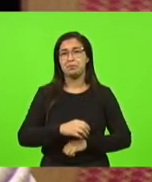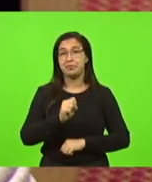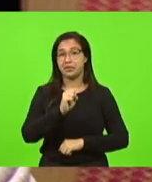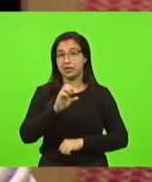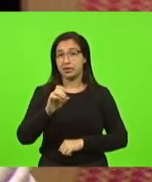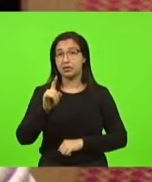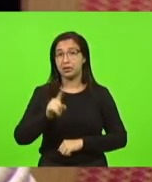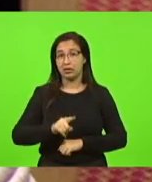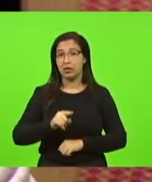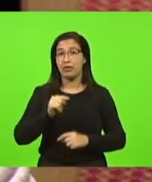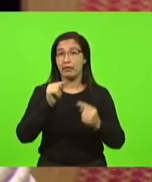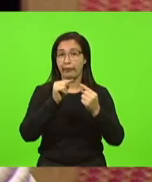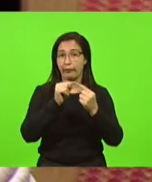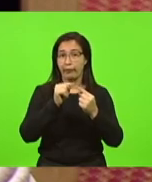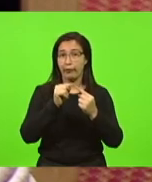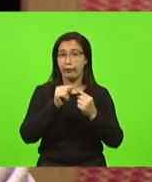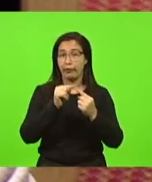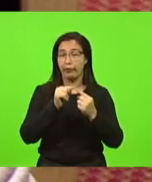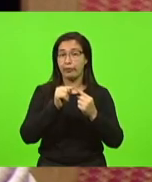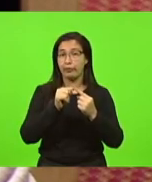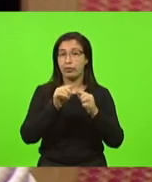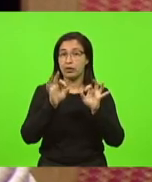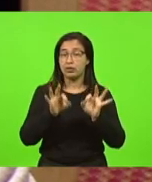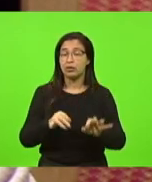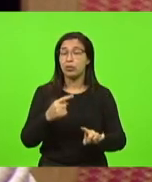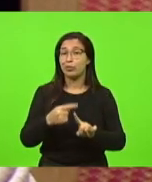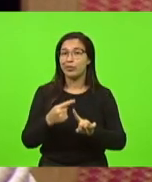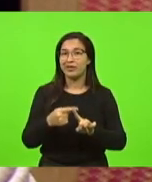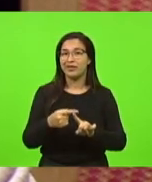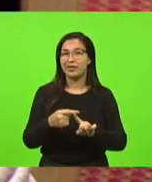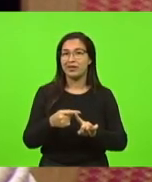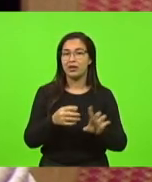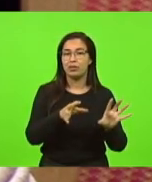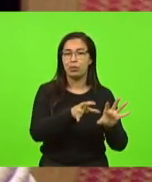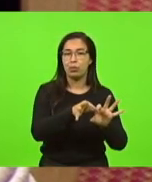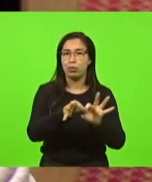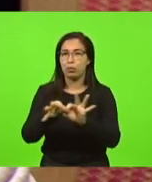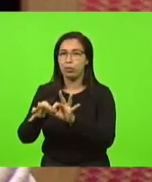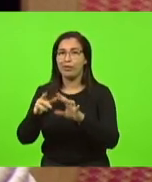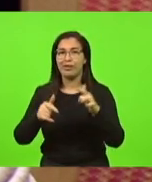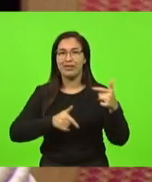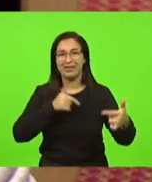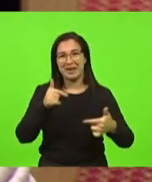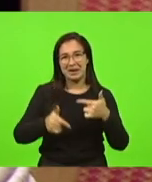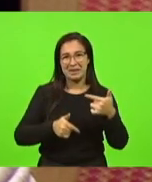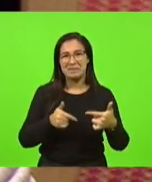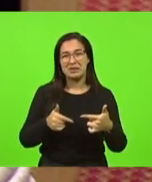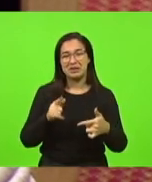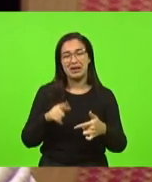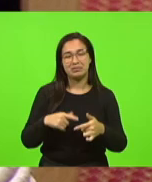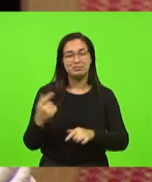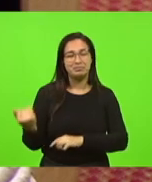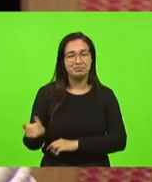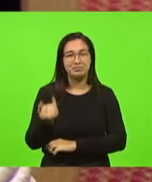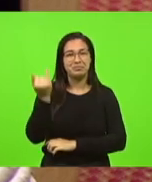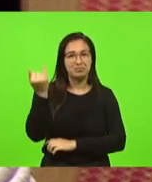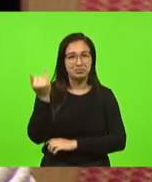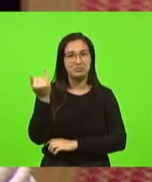que é em razão desse trabalho e dessas pessoas. Por isso, importante